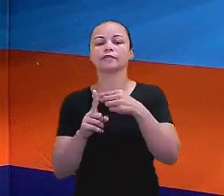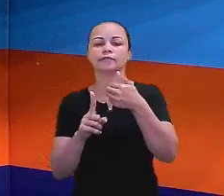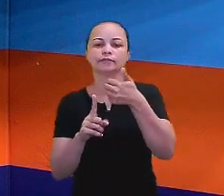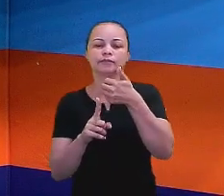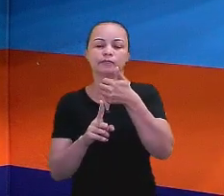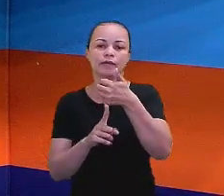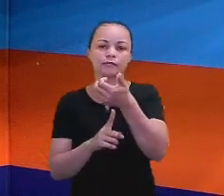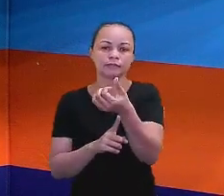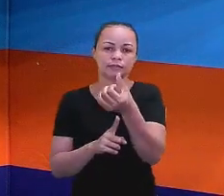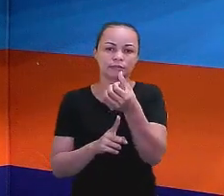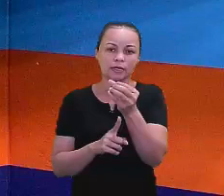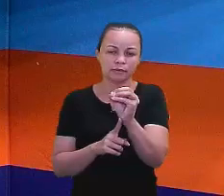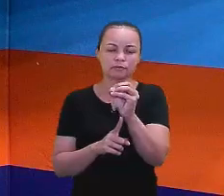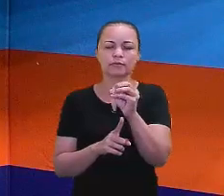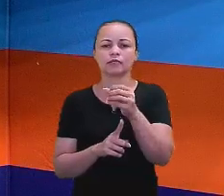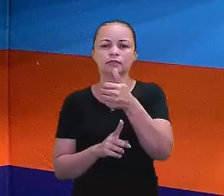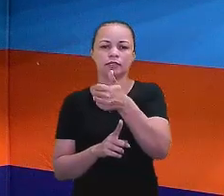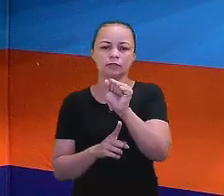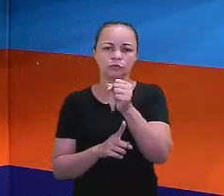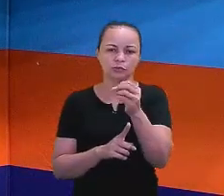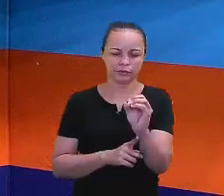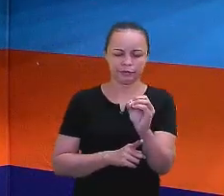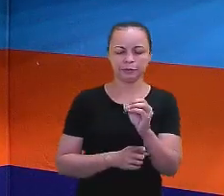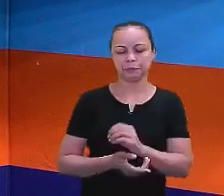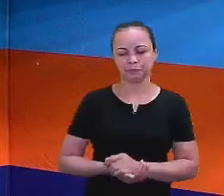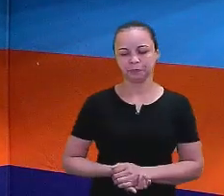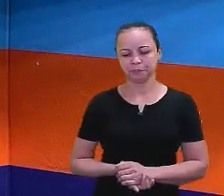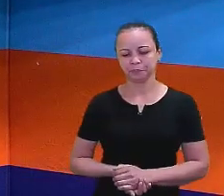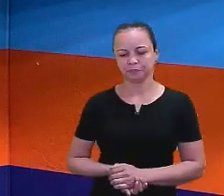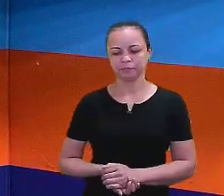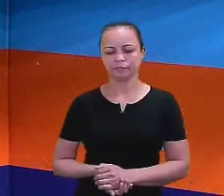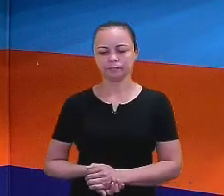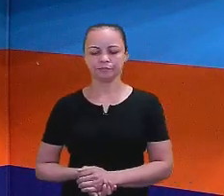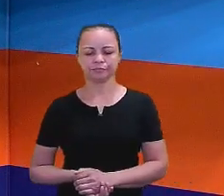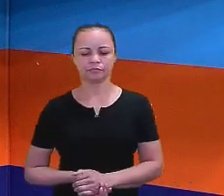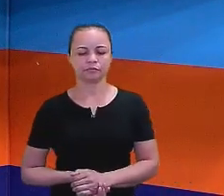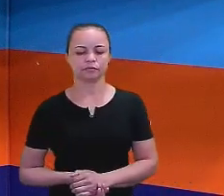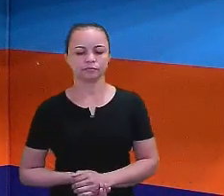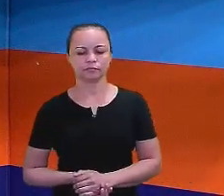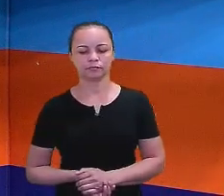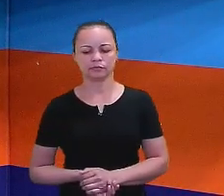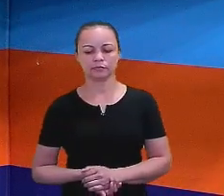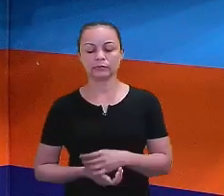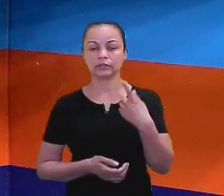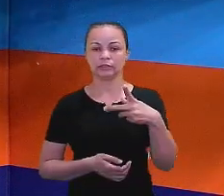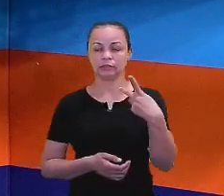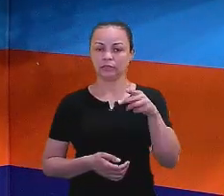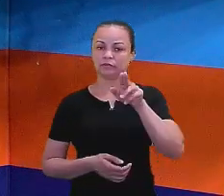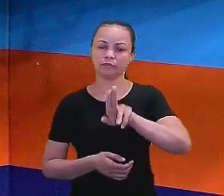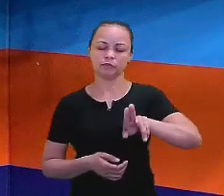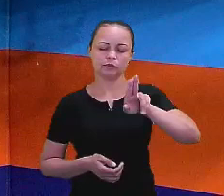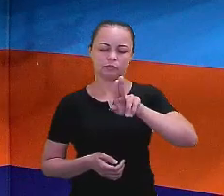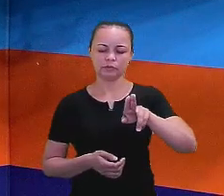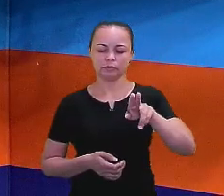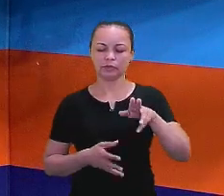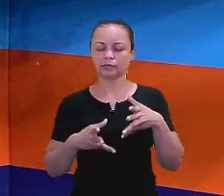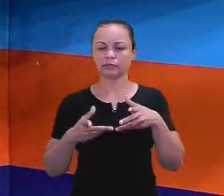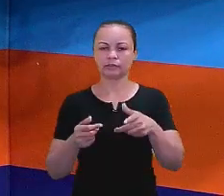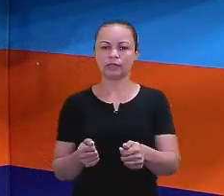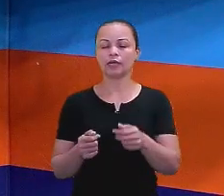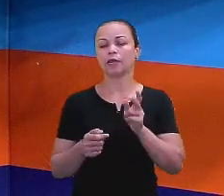internos precisa dar 180 graus no triângulo, tá? Mas aqui, a gente vai usar ela toda vez que for